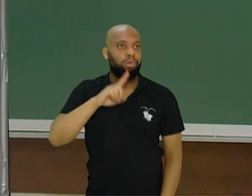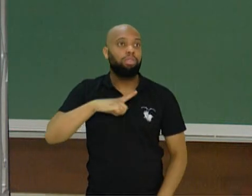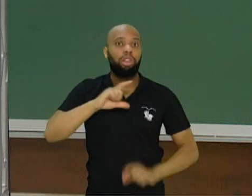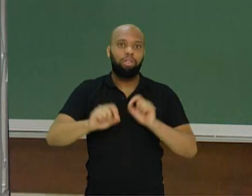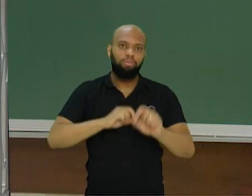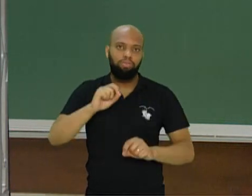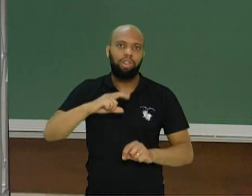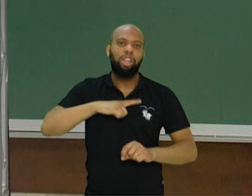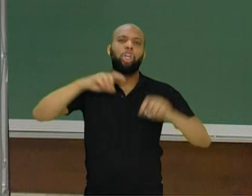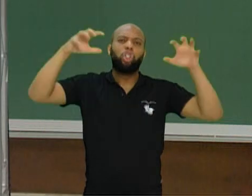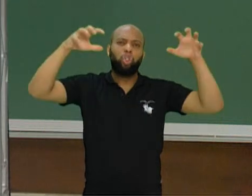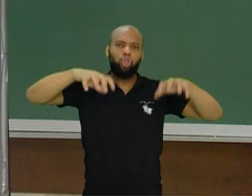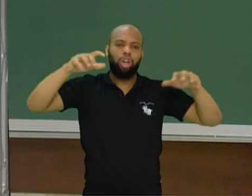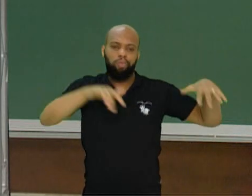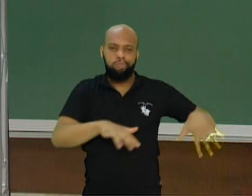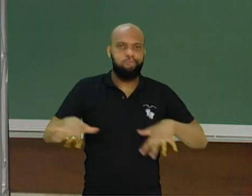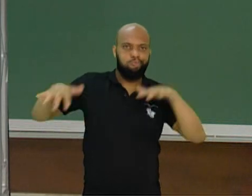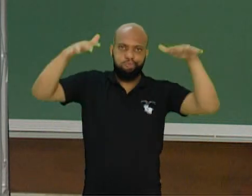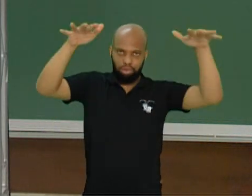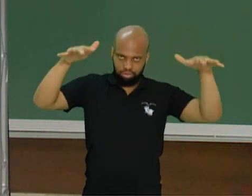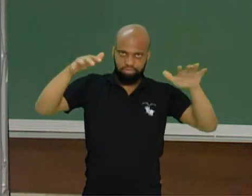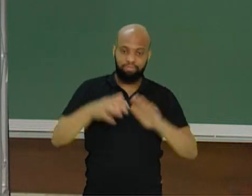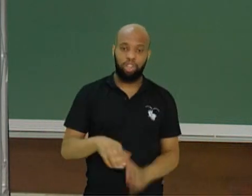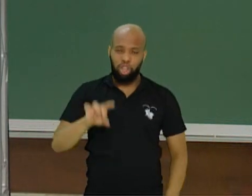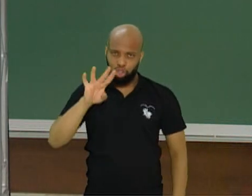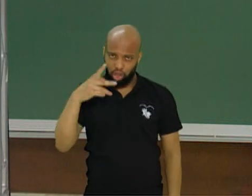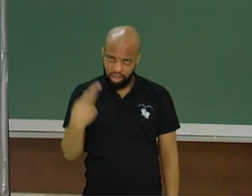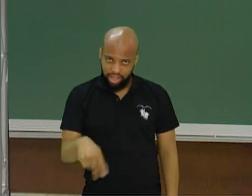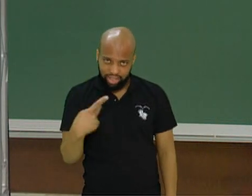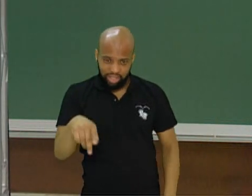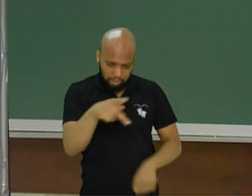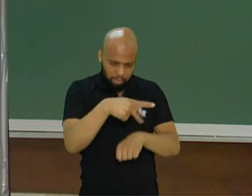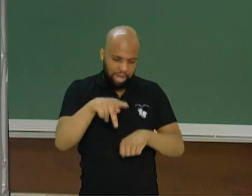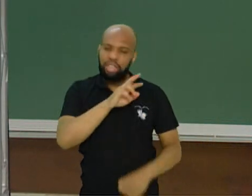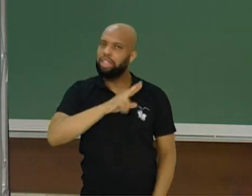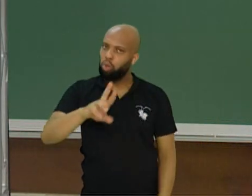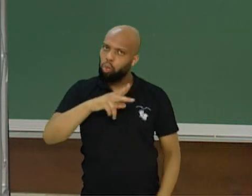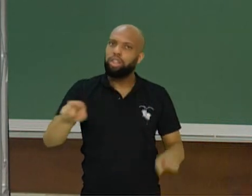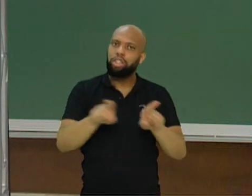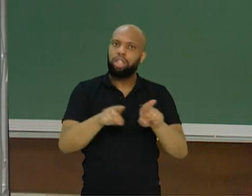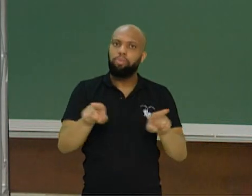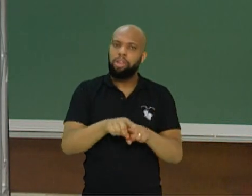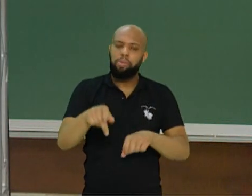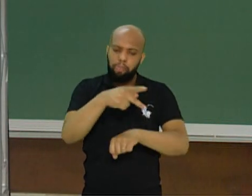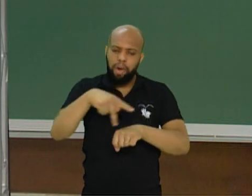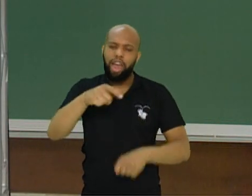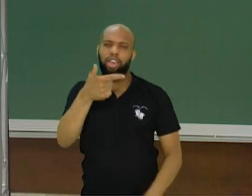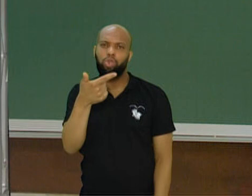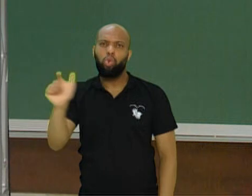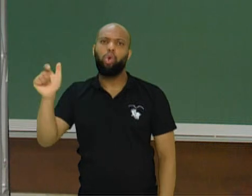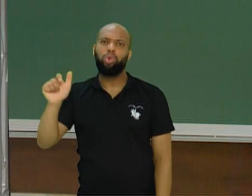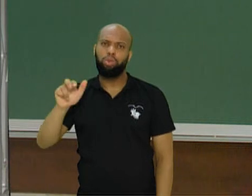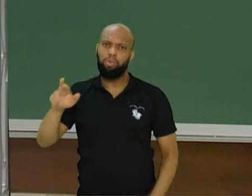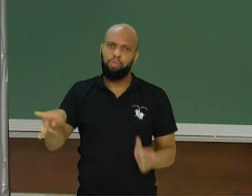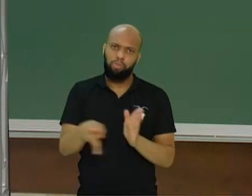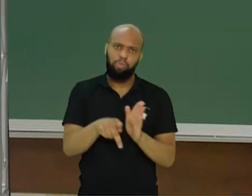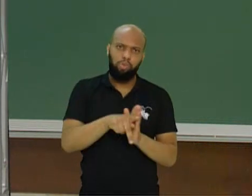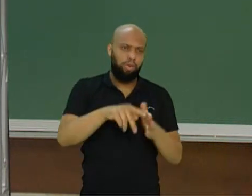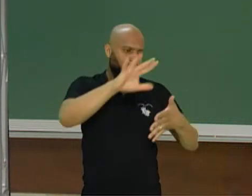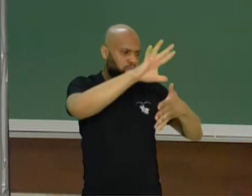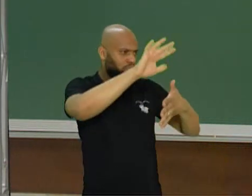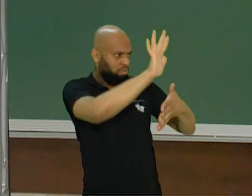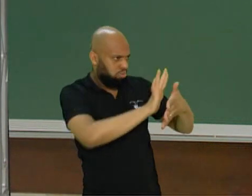d'água. Então, não é um problema que ocorre aqui, só aqui no nosso país. Ela ocorre em várias partes aí do